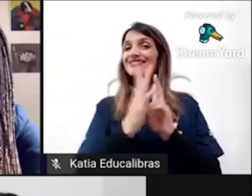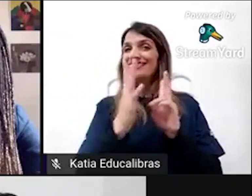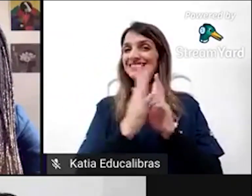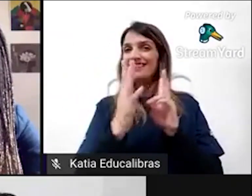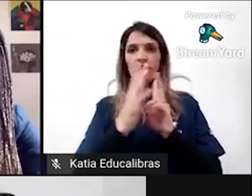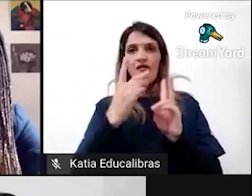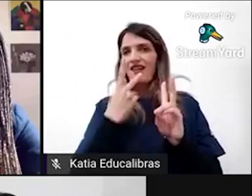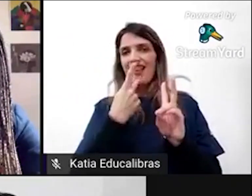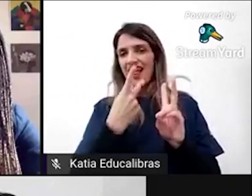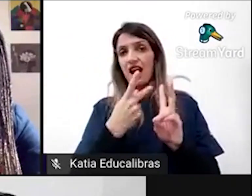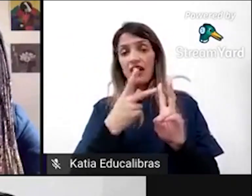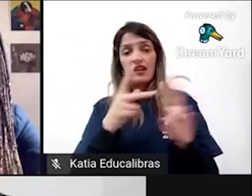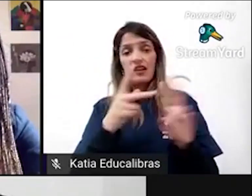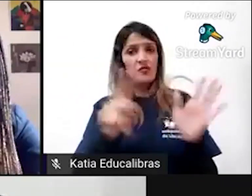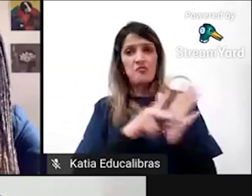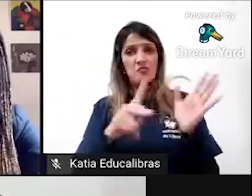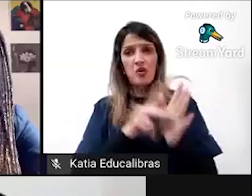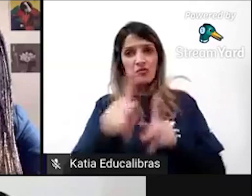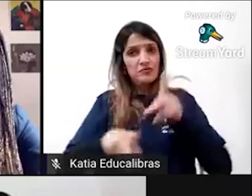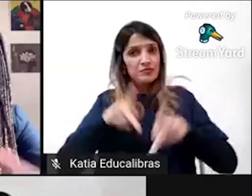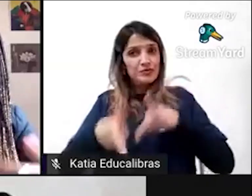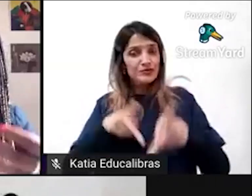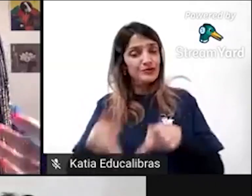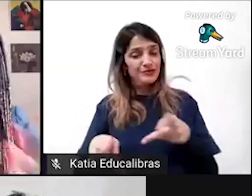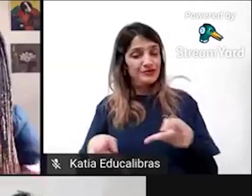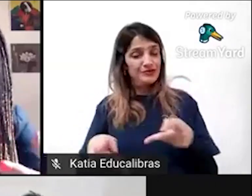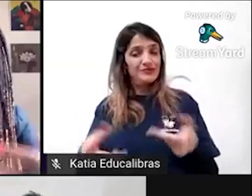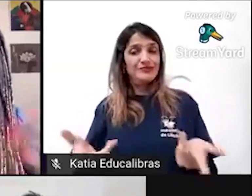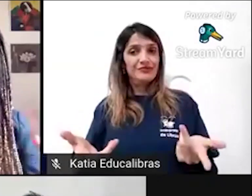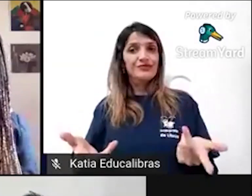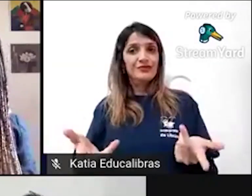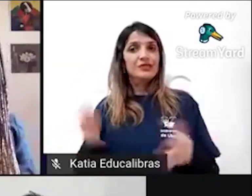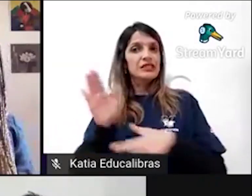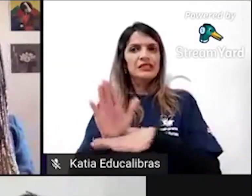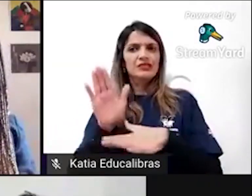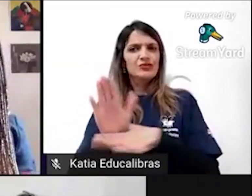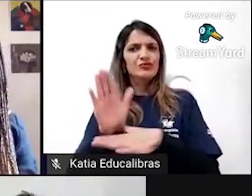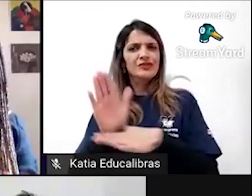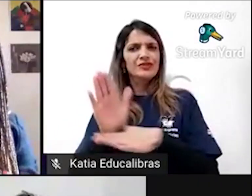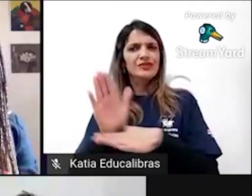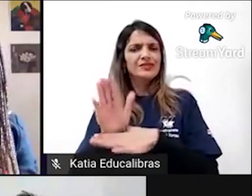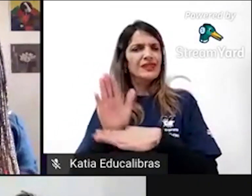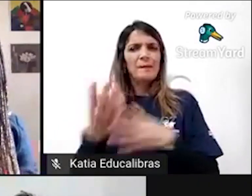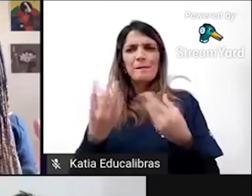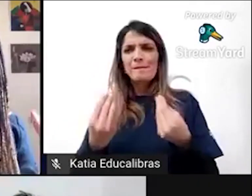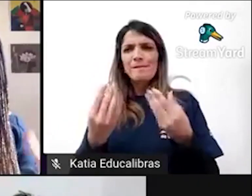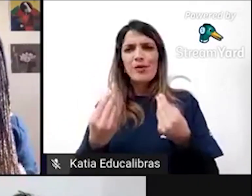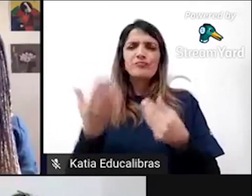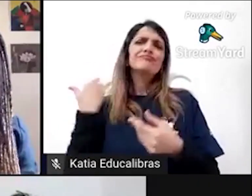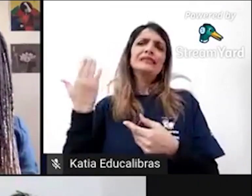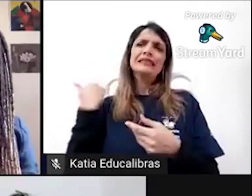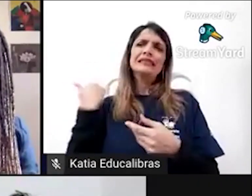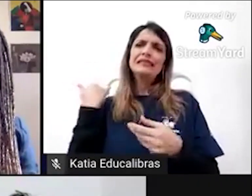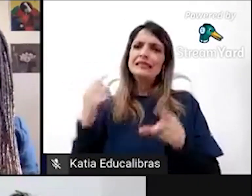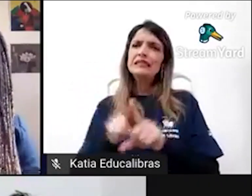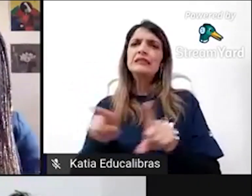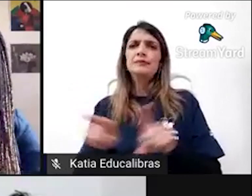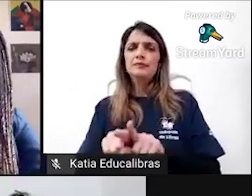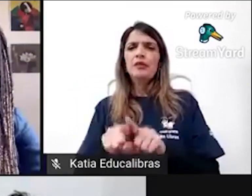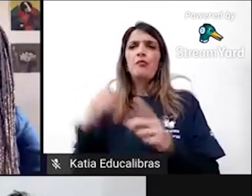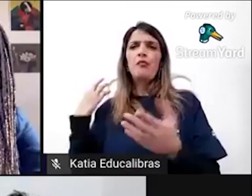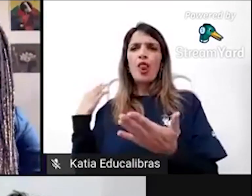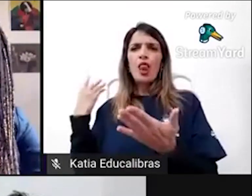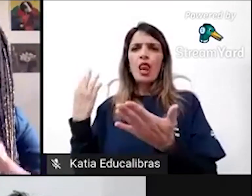indígenas e que vão contribuir e que contribuíram com a construção do